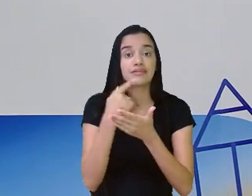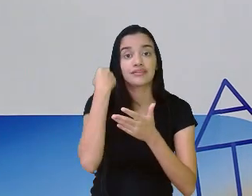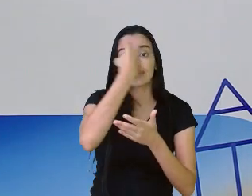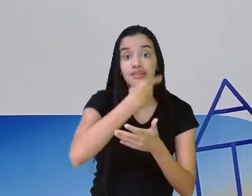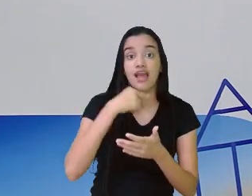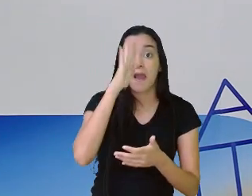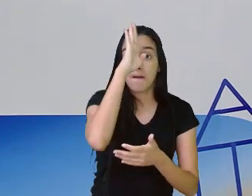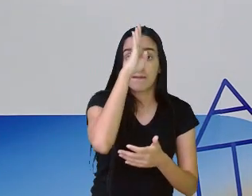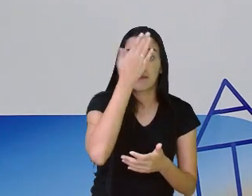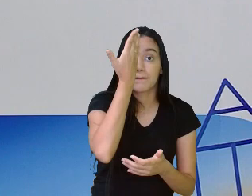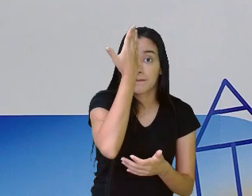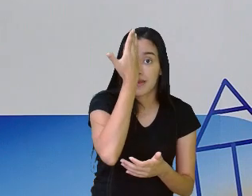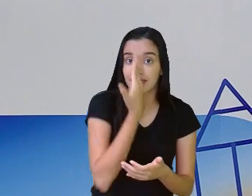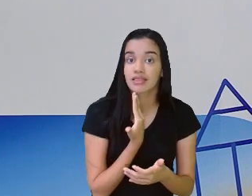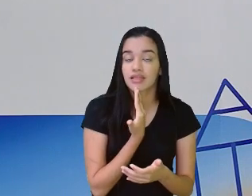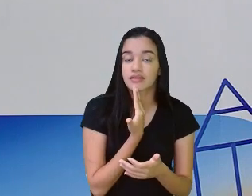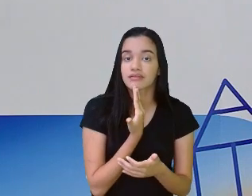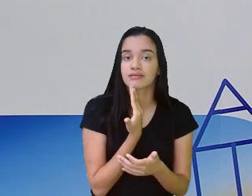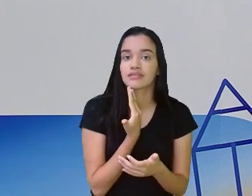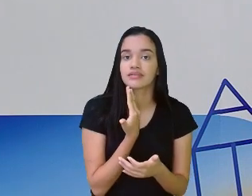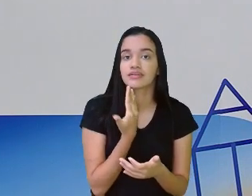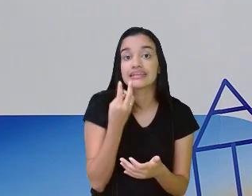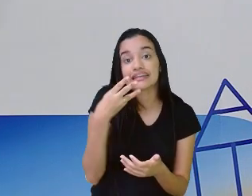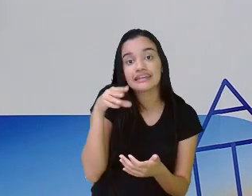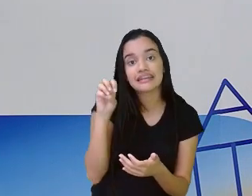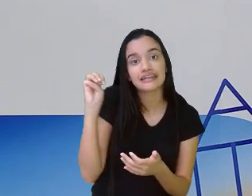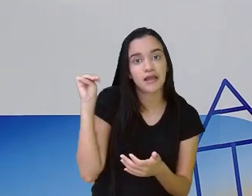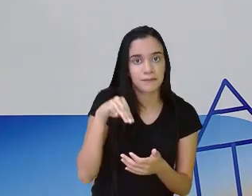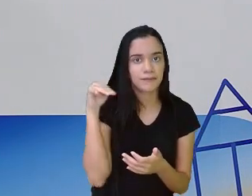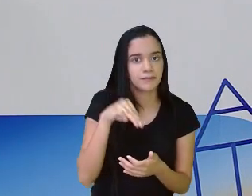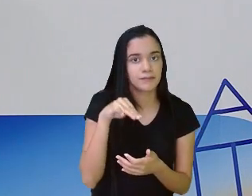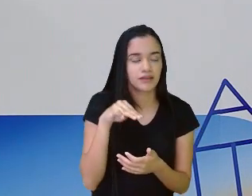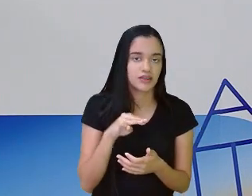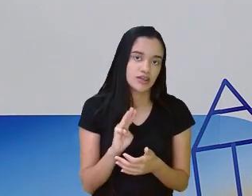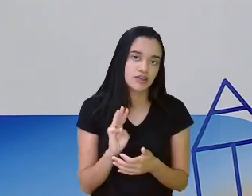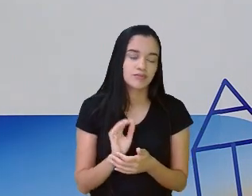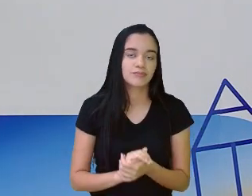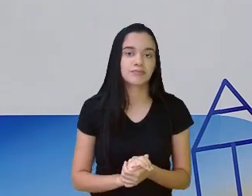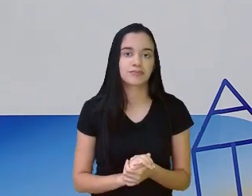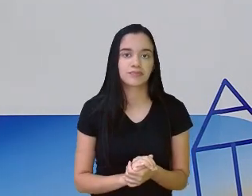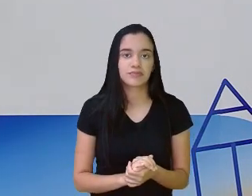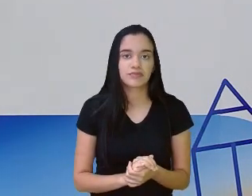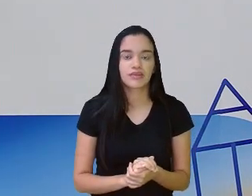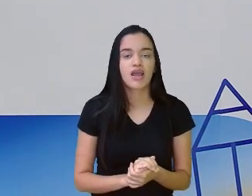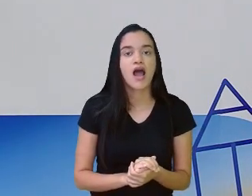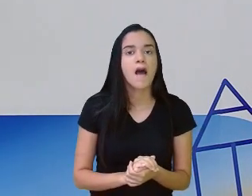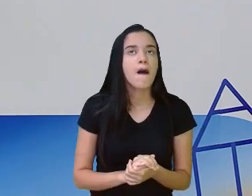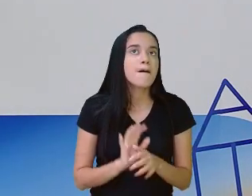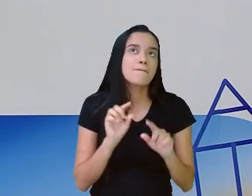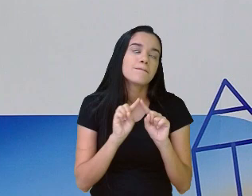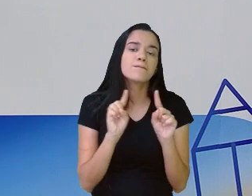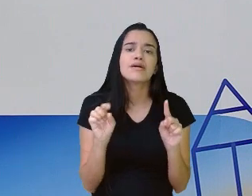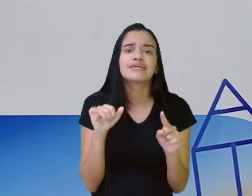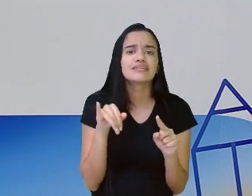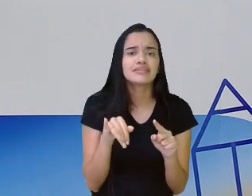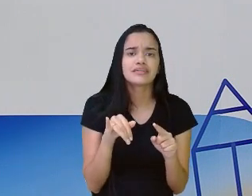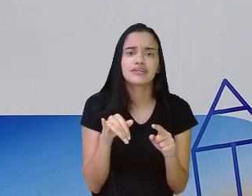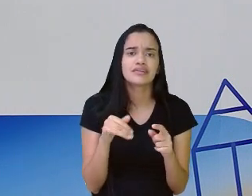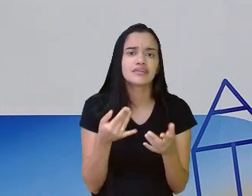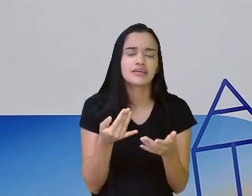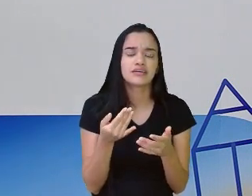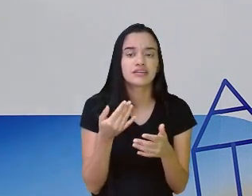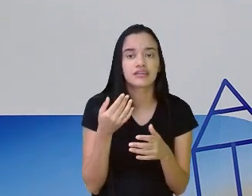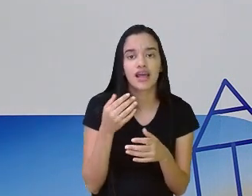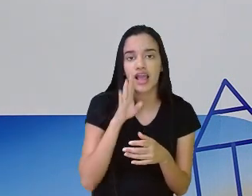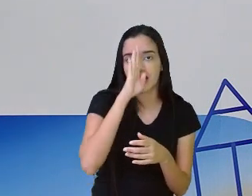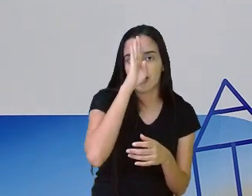hora, eu vou ter quanto? Meia hora. Ou 30 minutos. Mas se eu quiser dividir esses